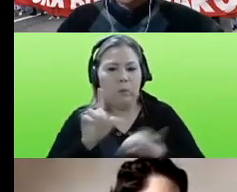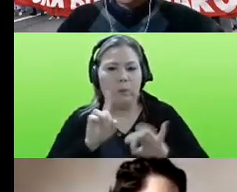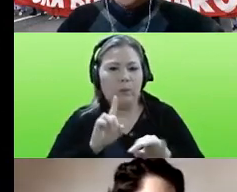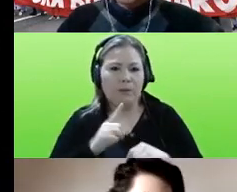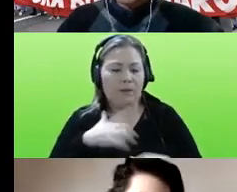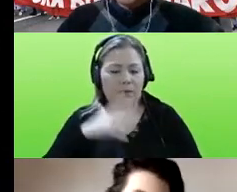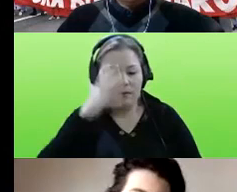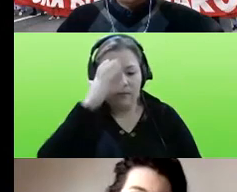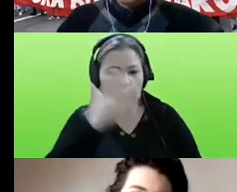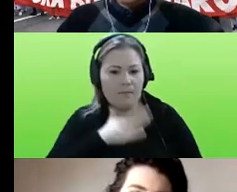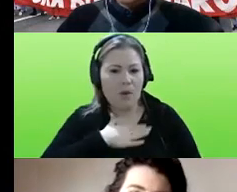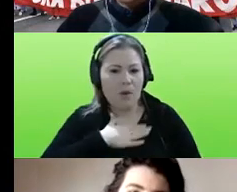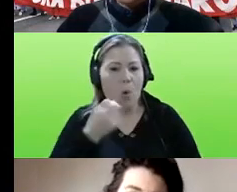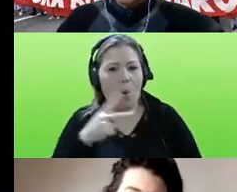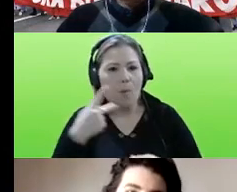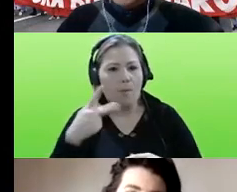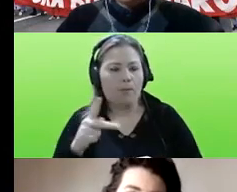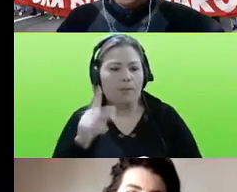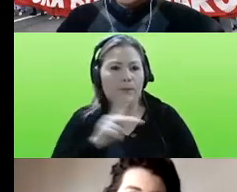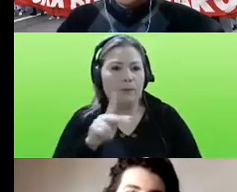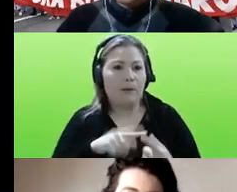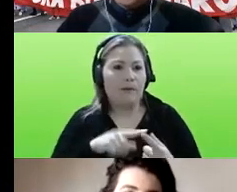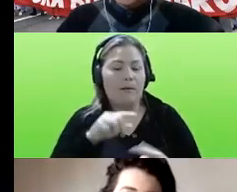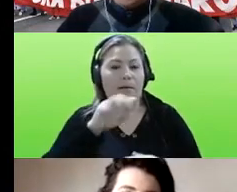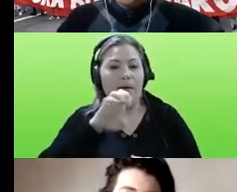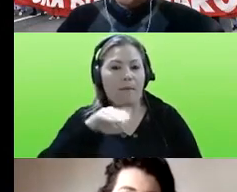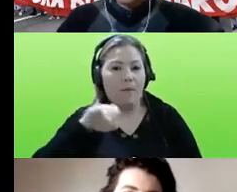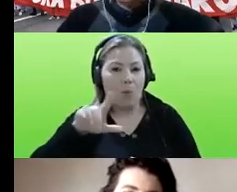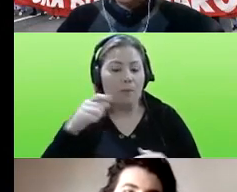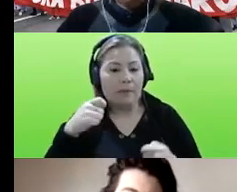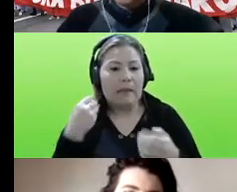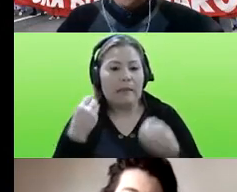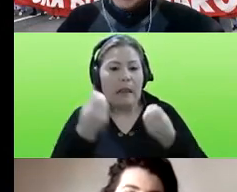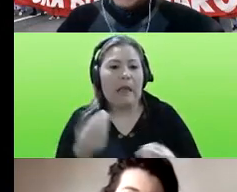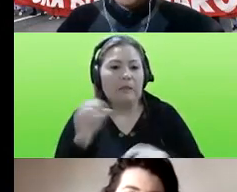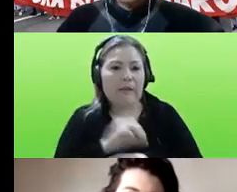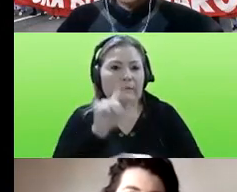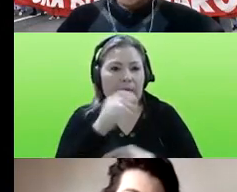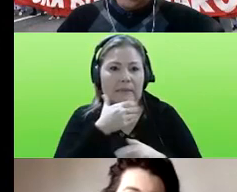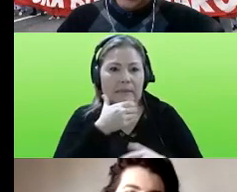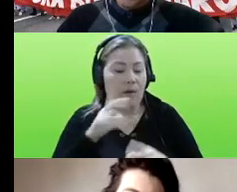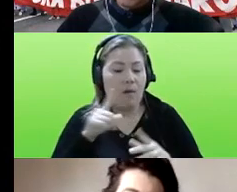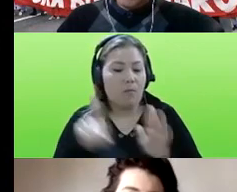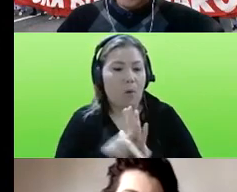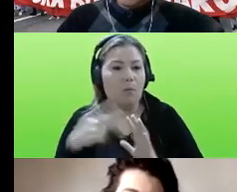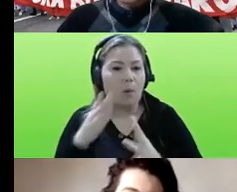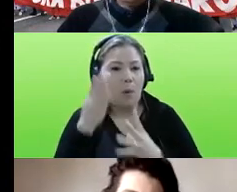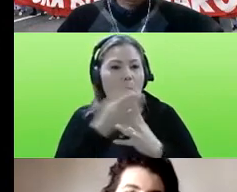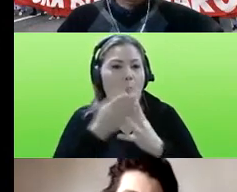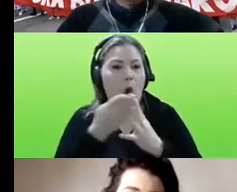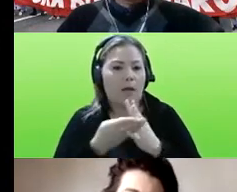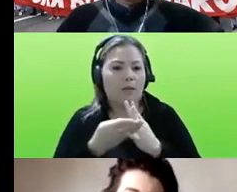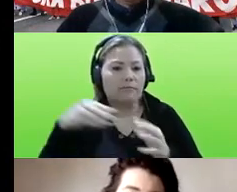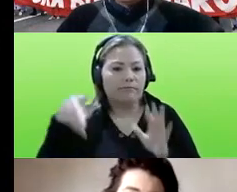decisão ou do Emil que o trabalho tem que ser entregue até o dia 10 de dezembro. Isso é uma questão burocrática administrativa.